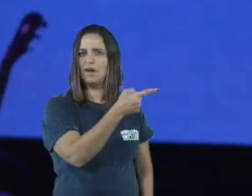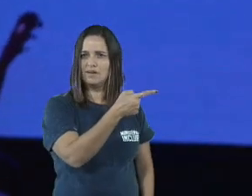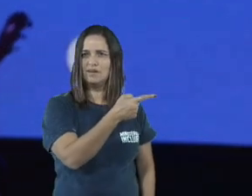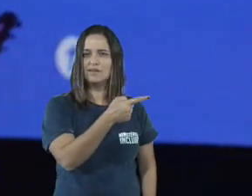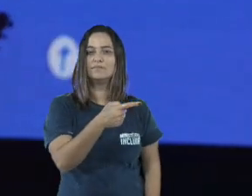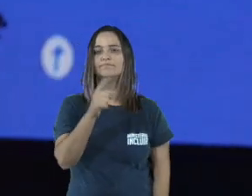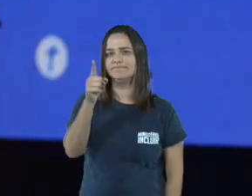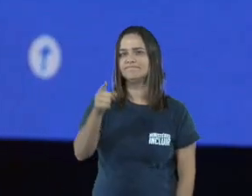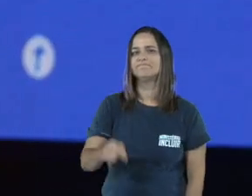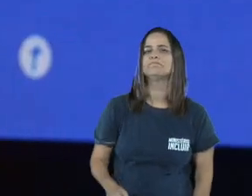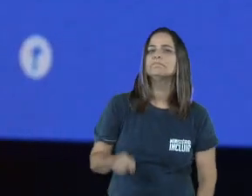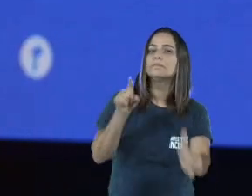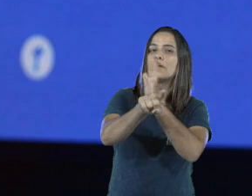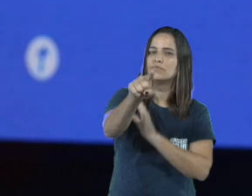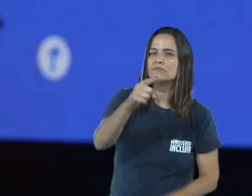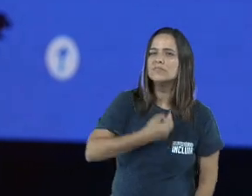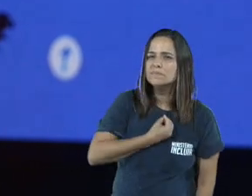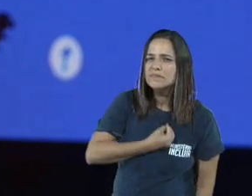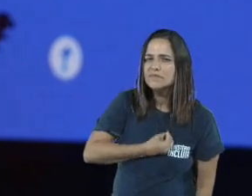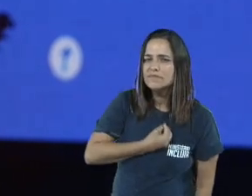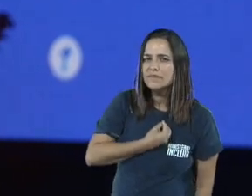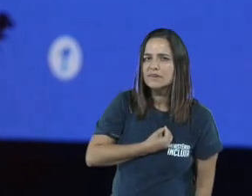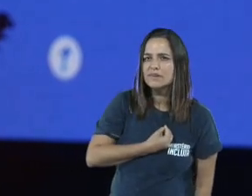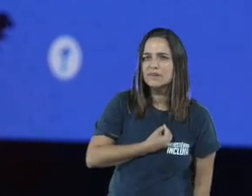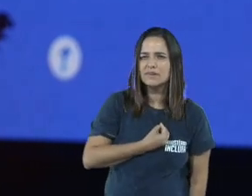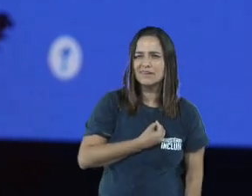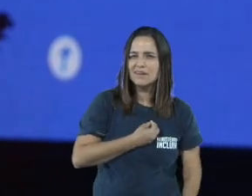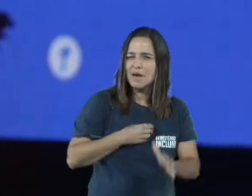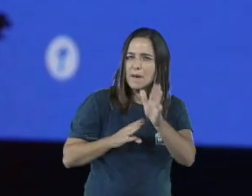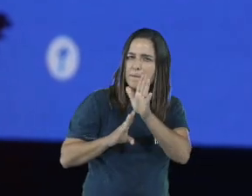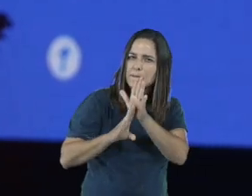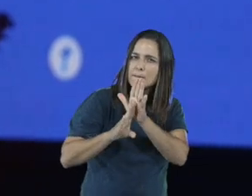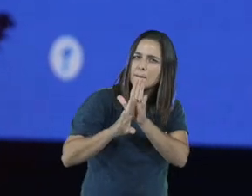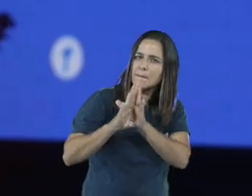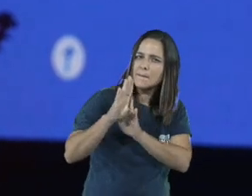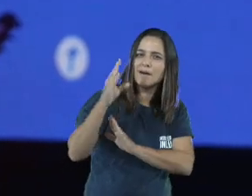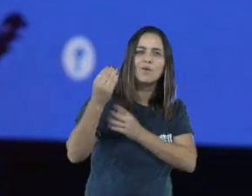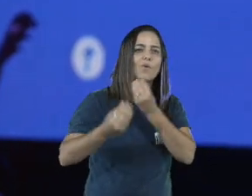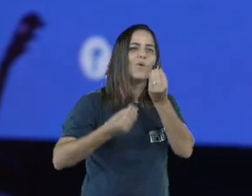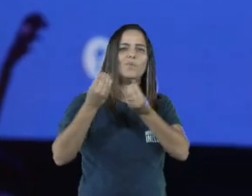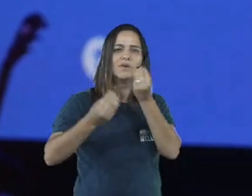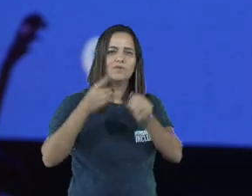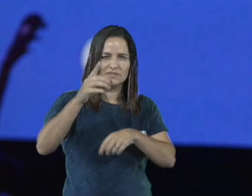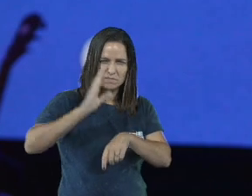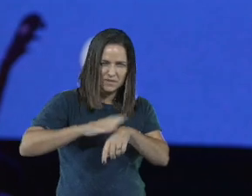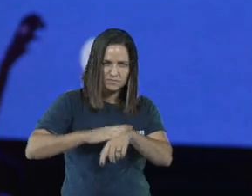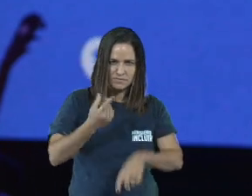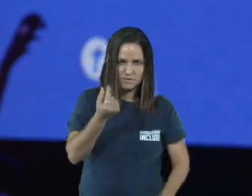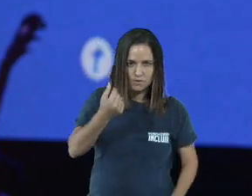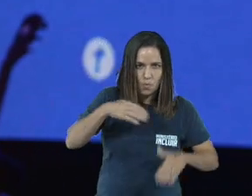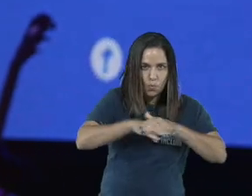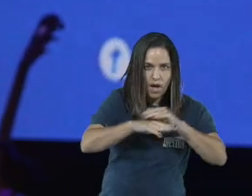dinheiro na aplicação se grande obra para você é você ganhar mais clientes para sua empresa se